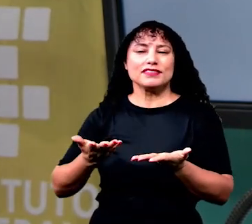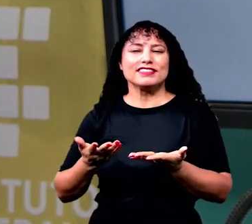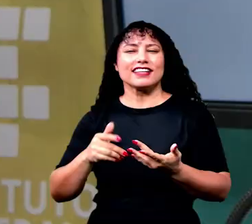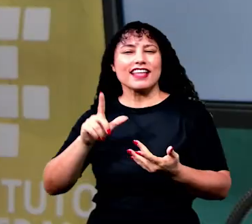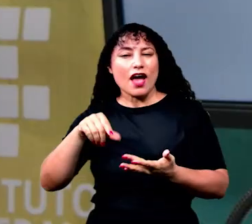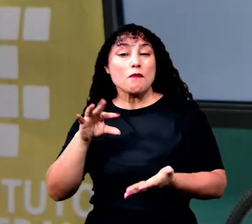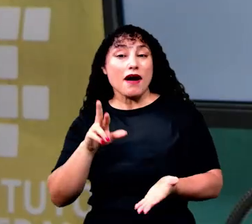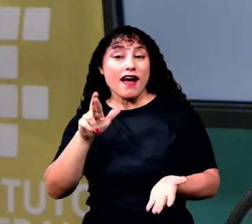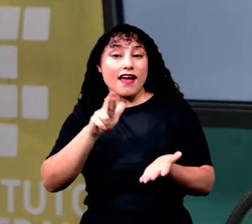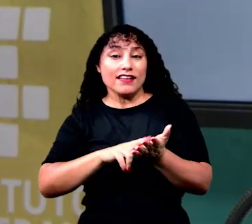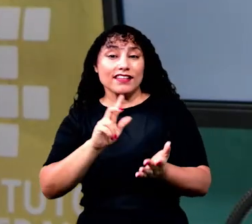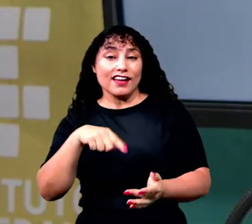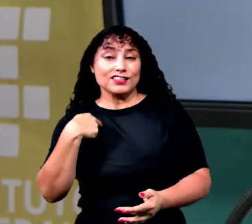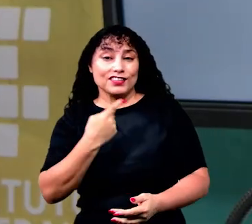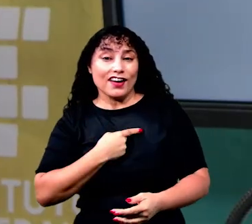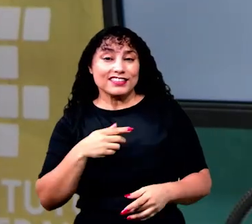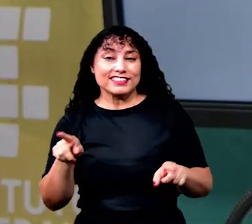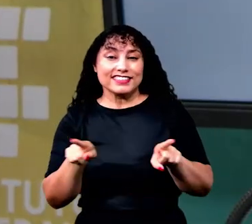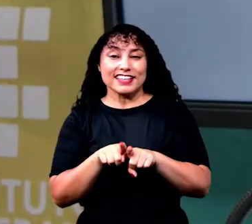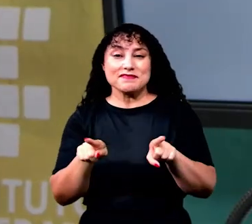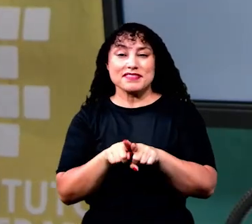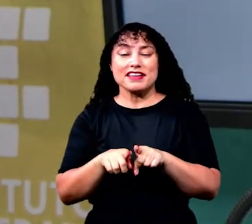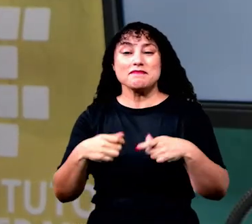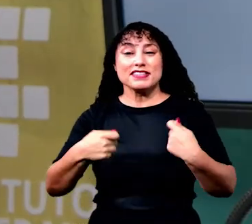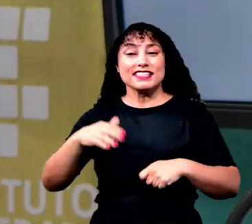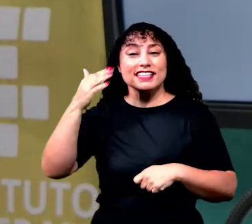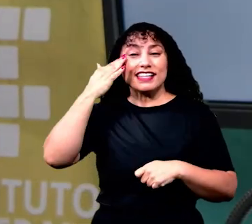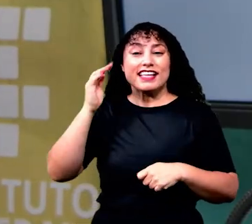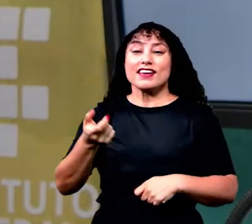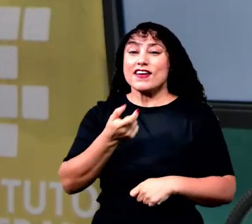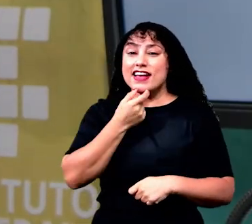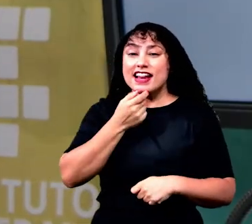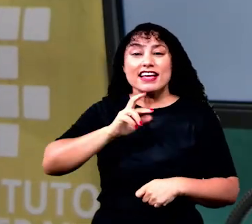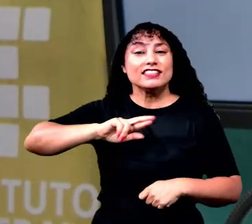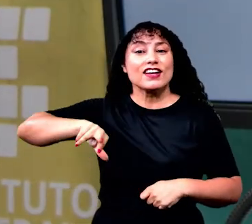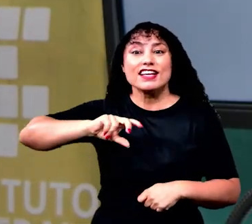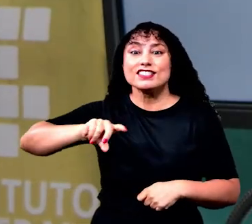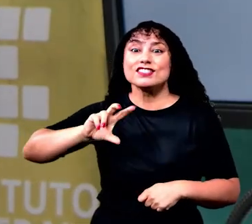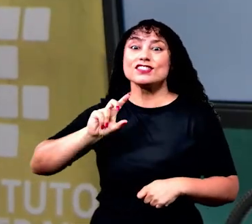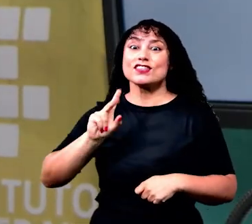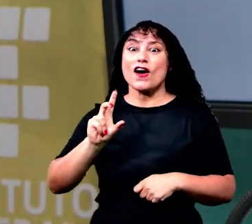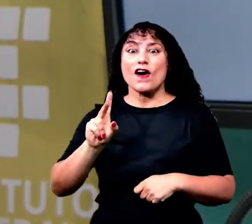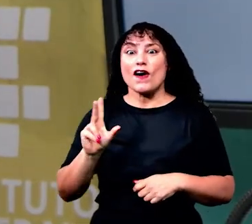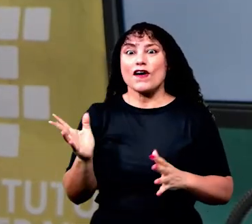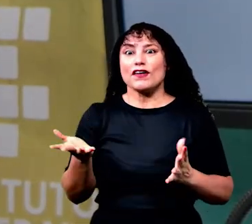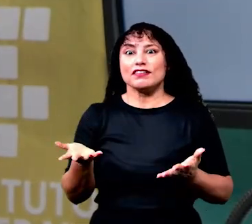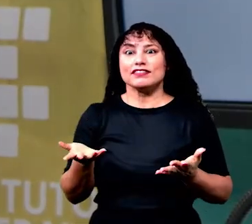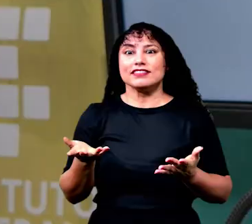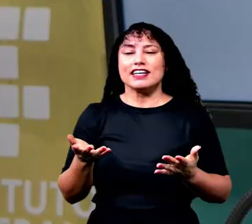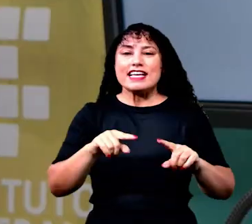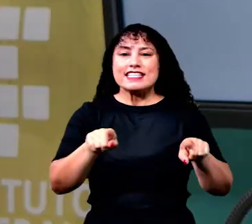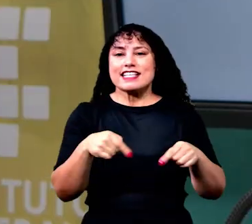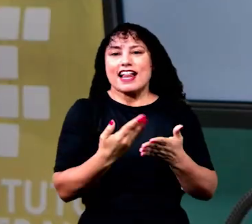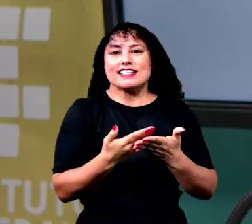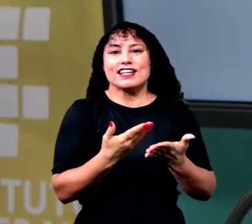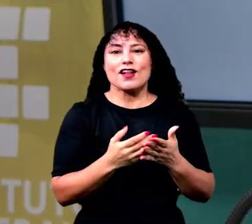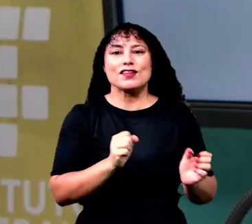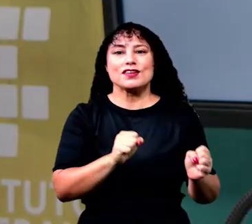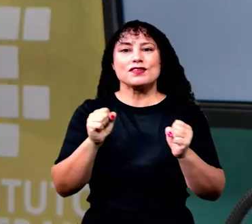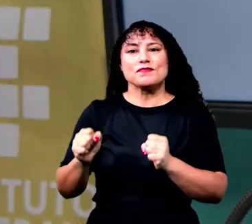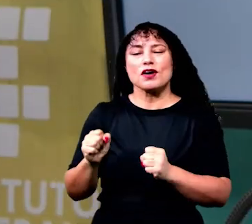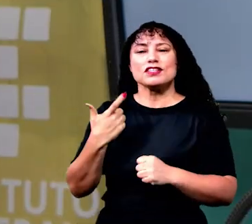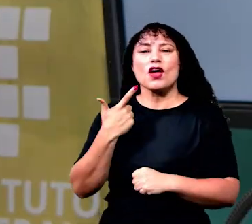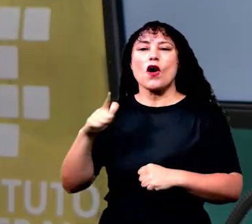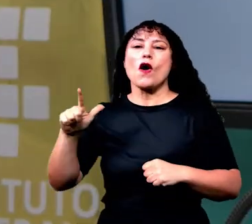é uma realidade nossa também. Sim. Que a gente precisa entender que o inglês também não é só para fins de, tipo, sala de aula. A gente pode ser